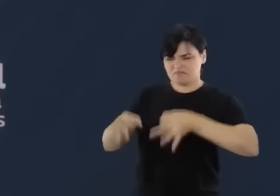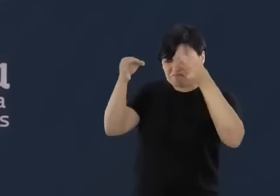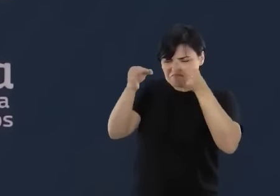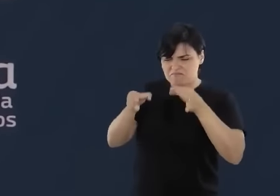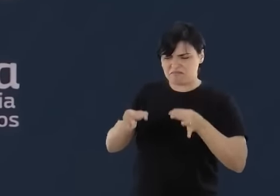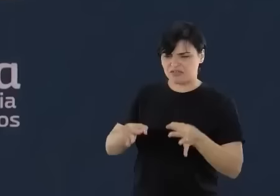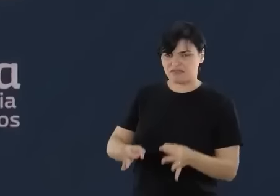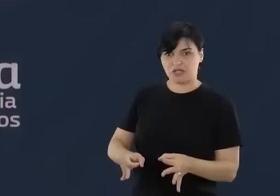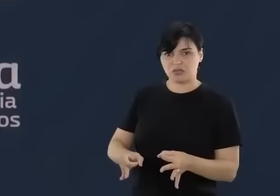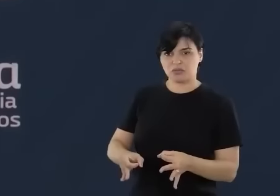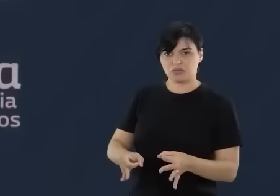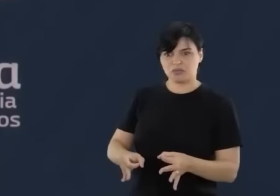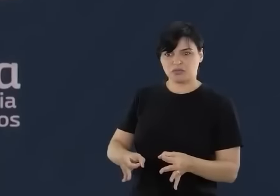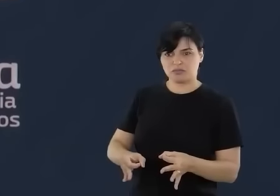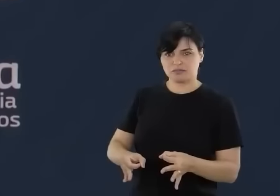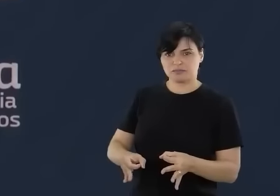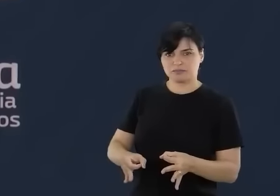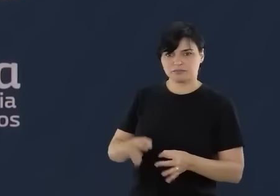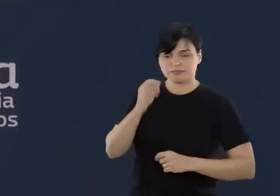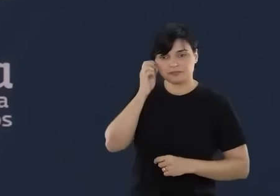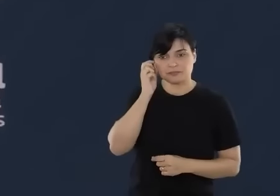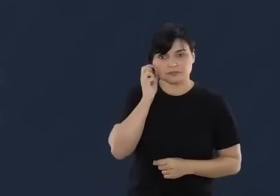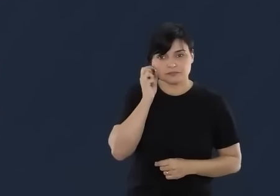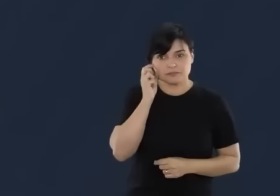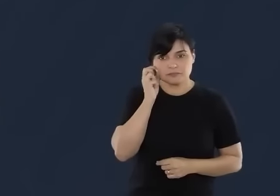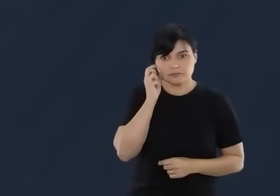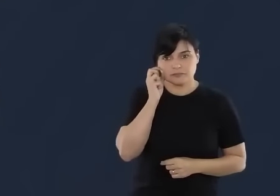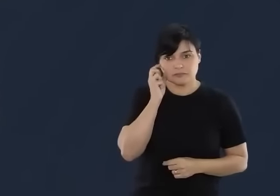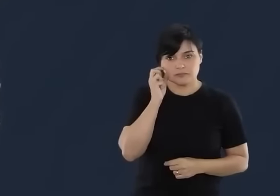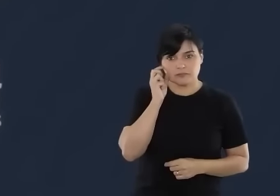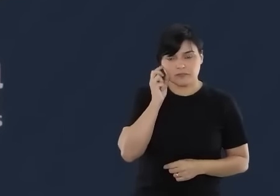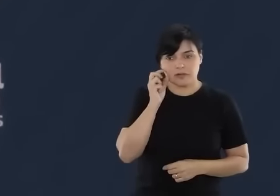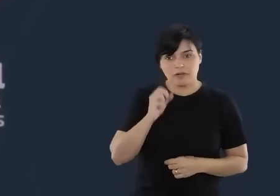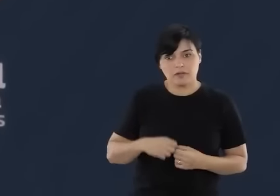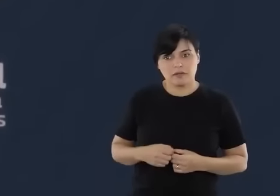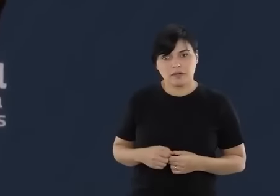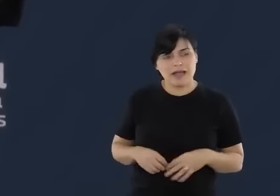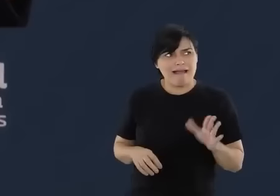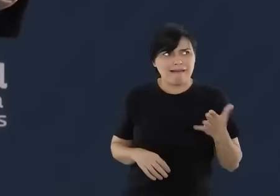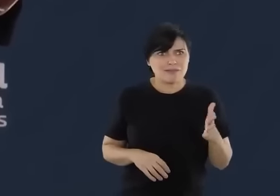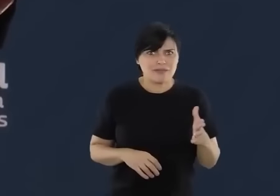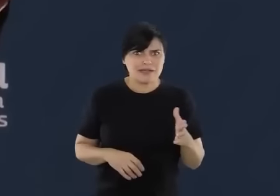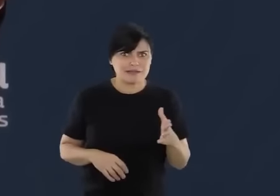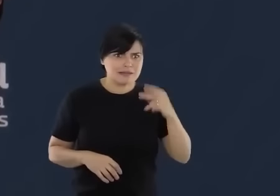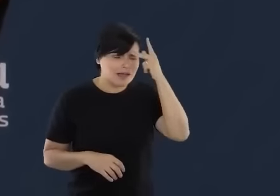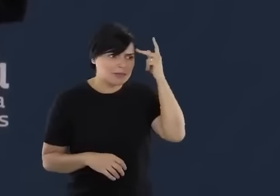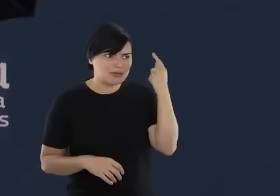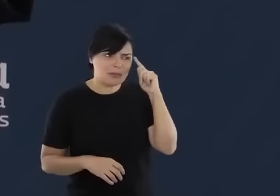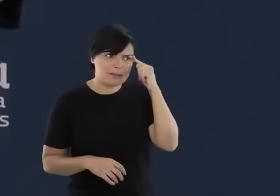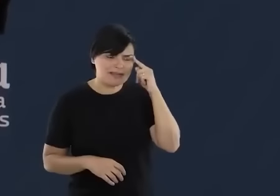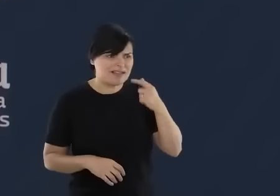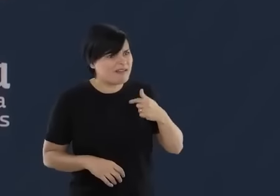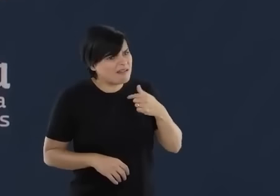Justiça talvez alguém pergunte mas Ô pastor eu vou me arrepender de quê eu sou uma pessoa boa eu sou um bom cidadão Eu sou um